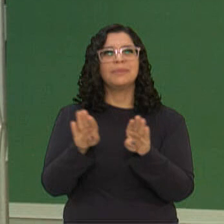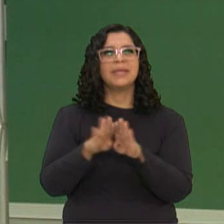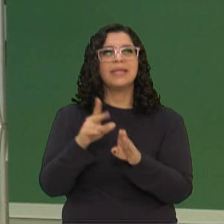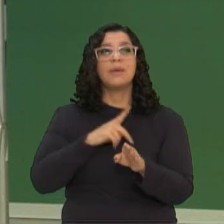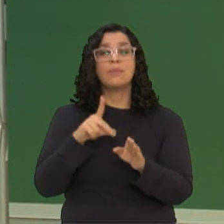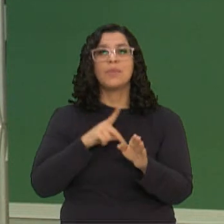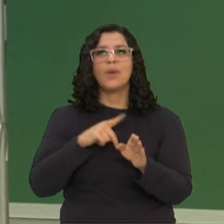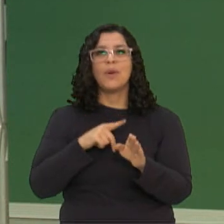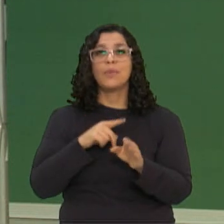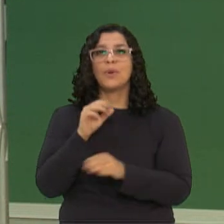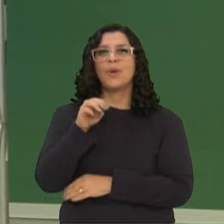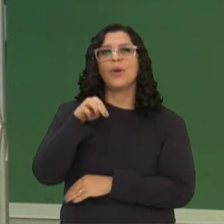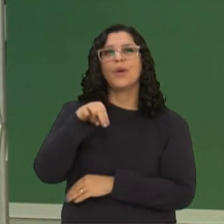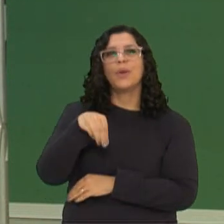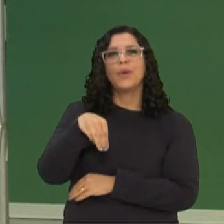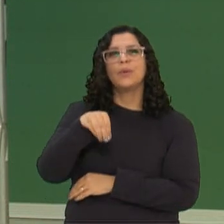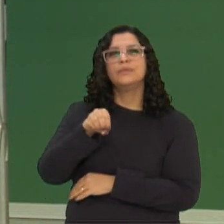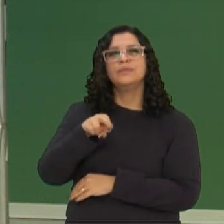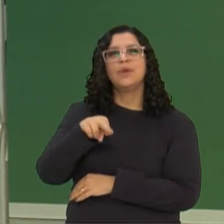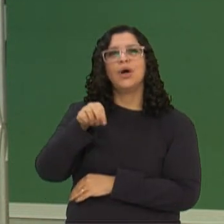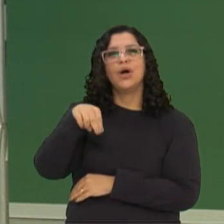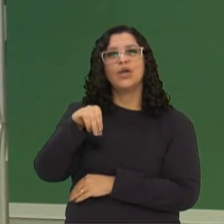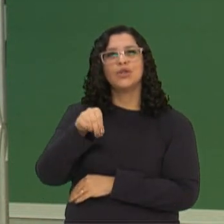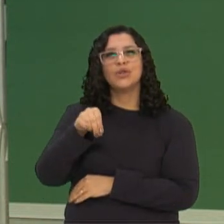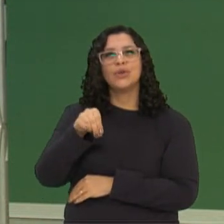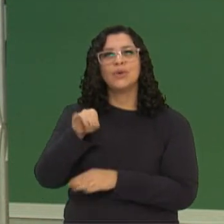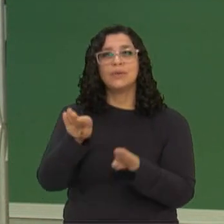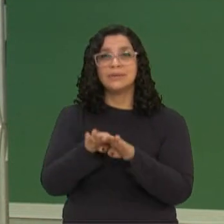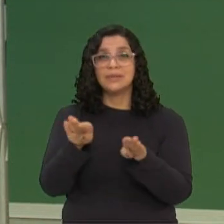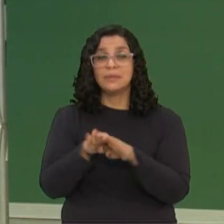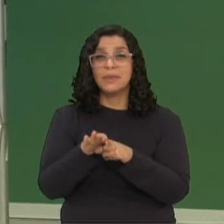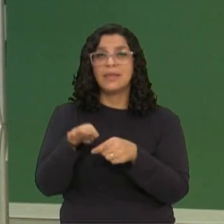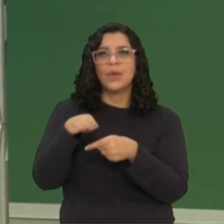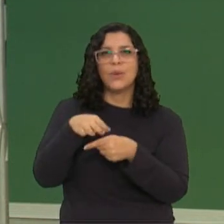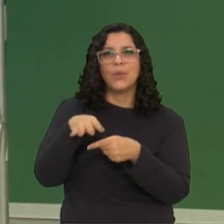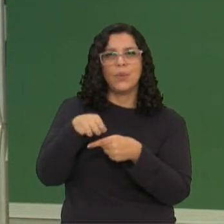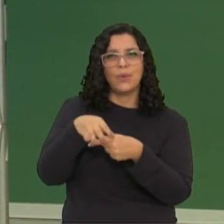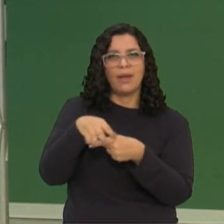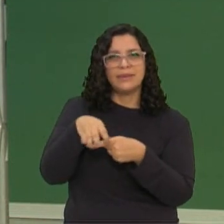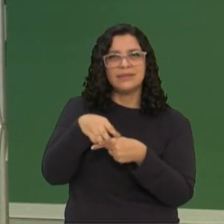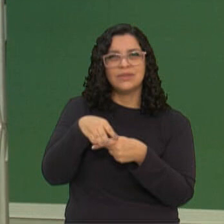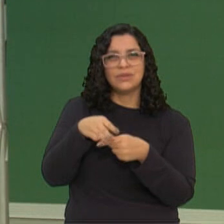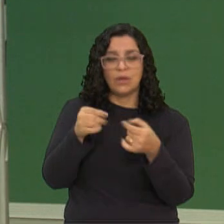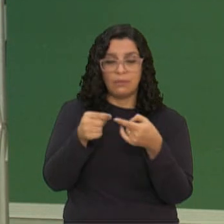parte mais morna, né, da água, que é um resistor um pouquinho maior,